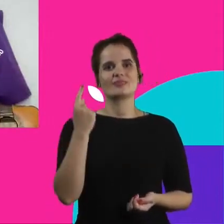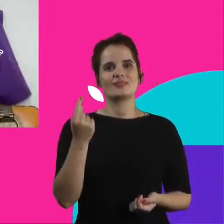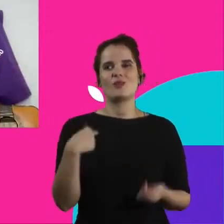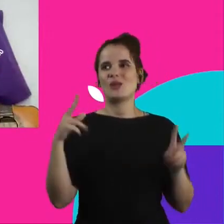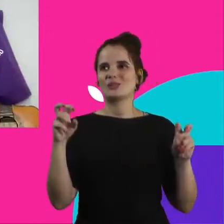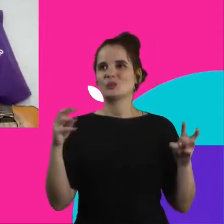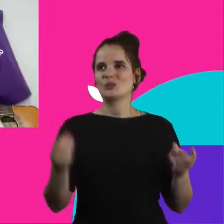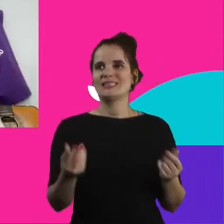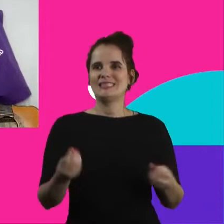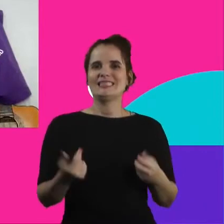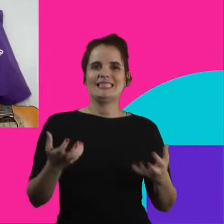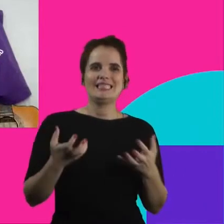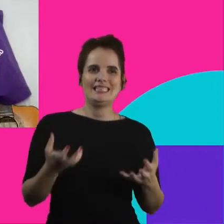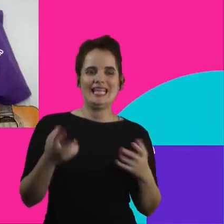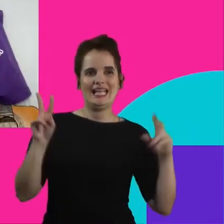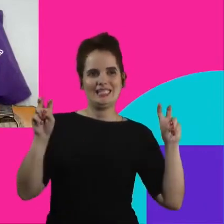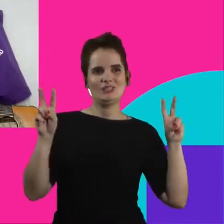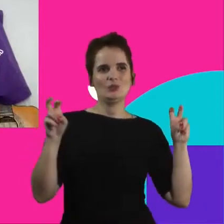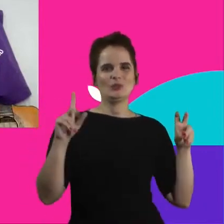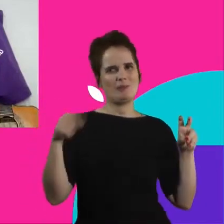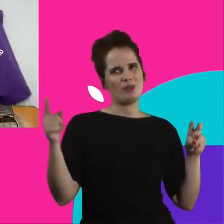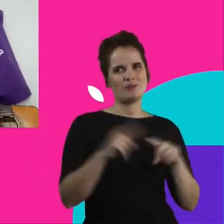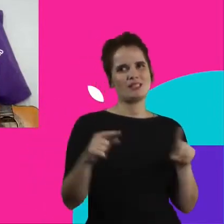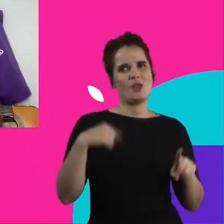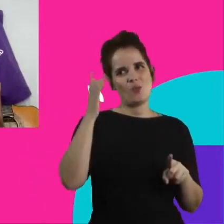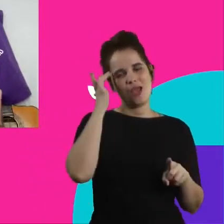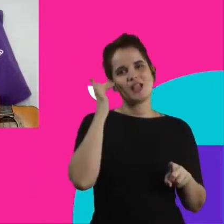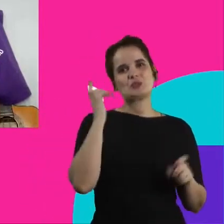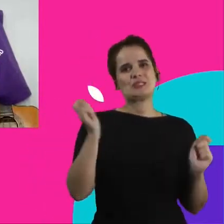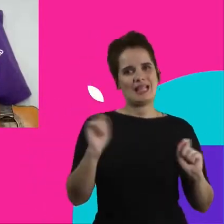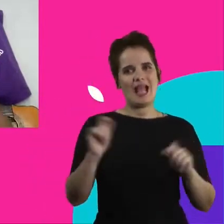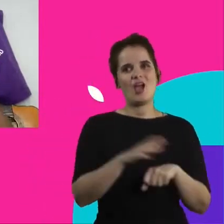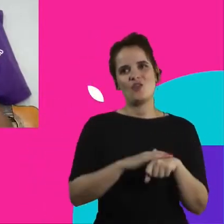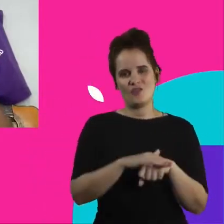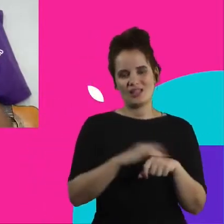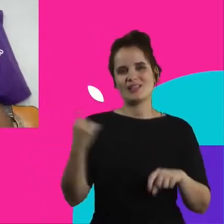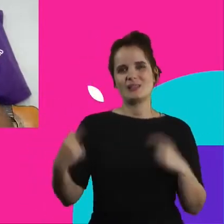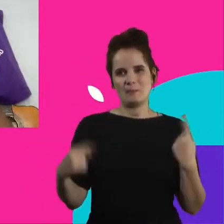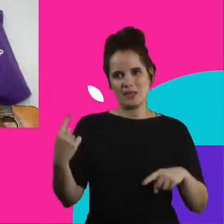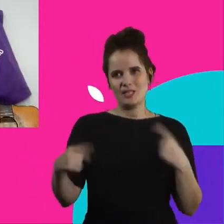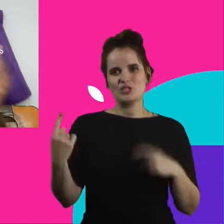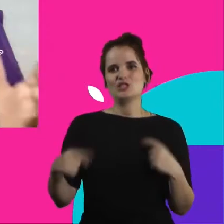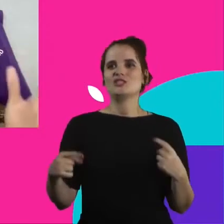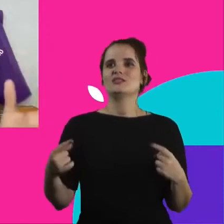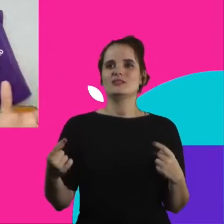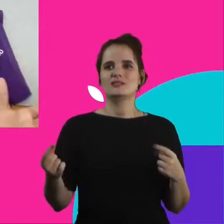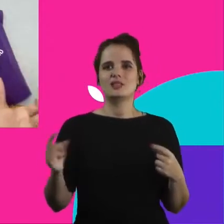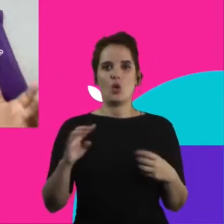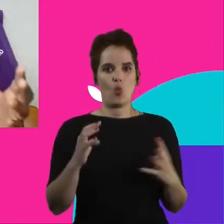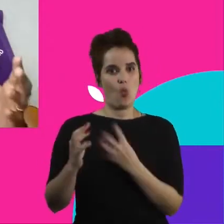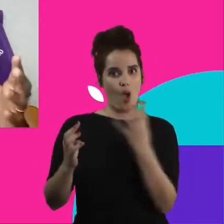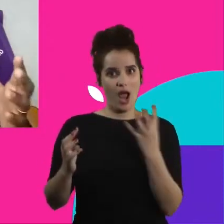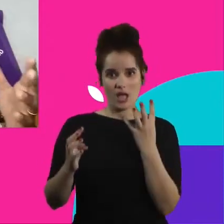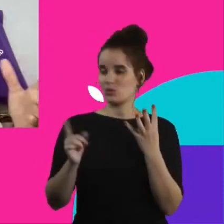tentando segurar para trazer um pouquinho depois, mas eu acho que isso pode render um excelente debate, não só entre nós quatro aqui,